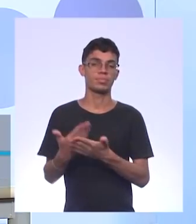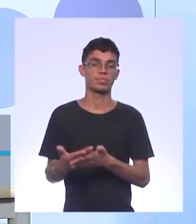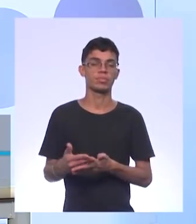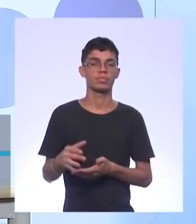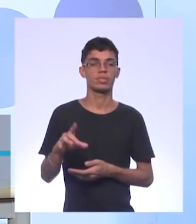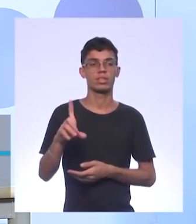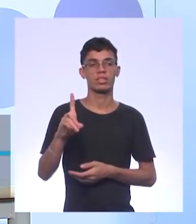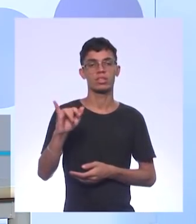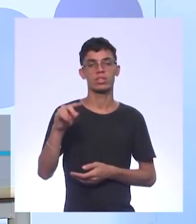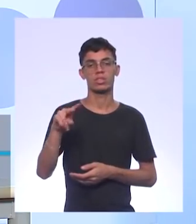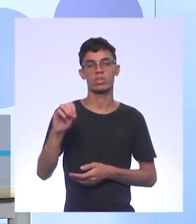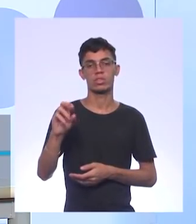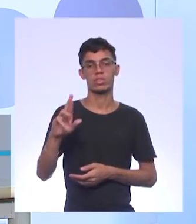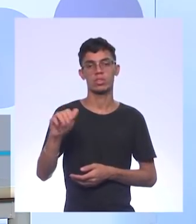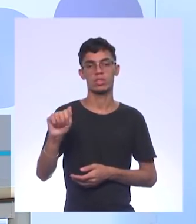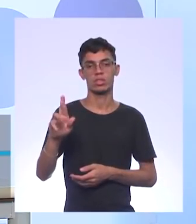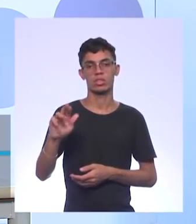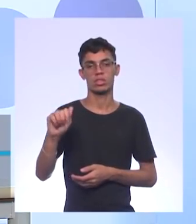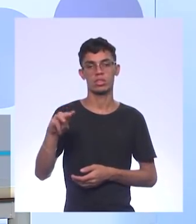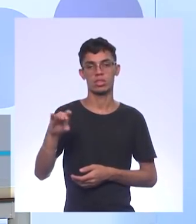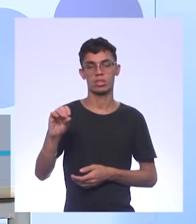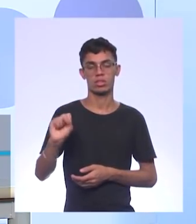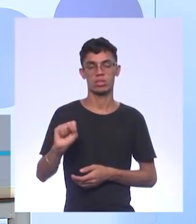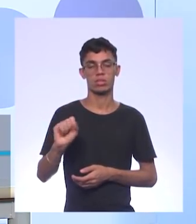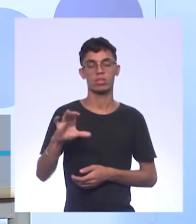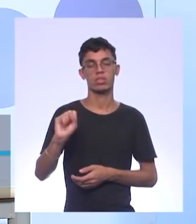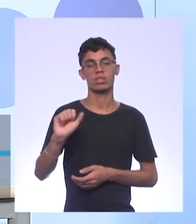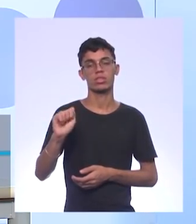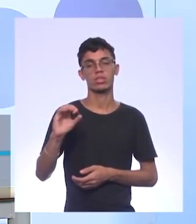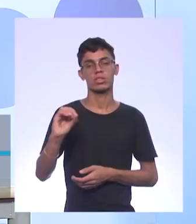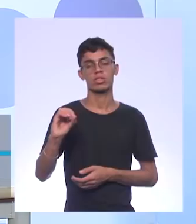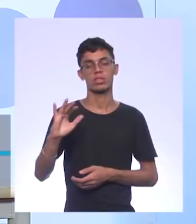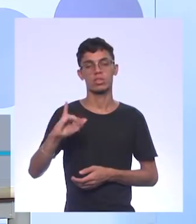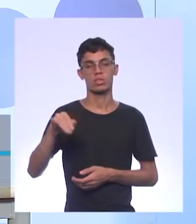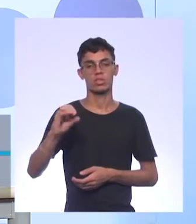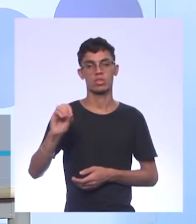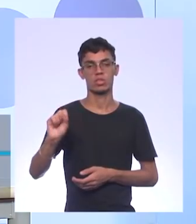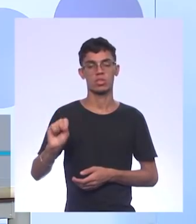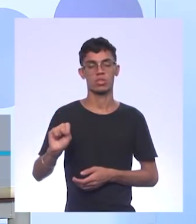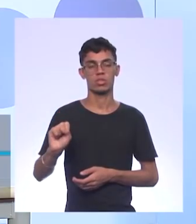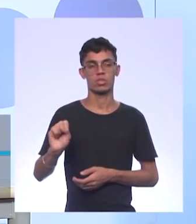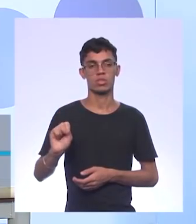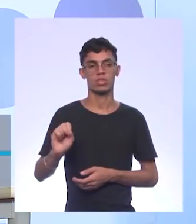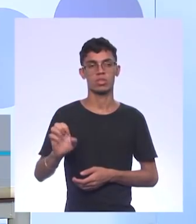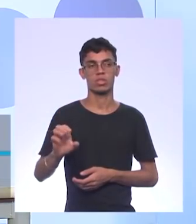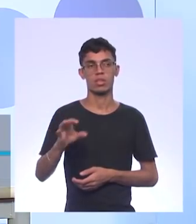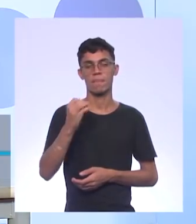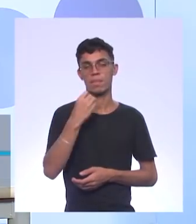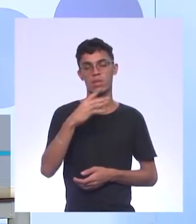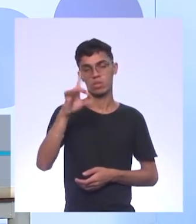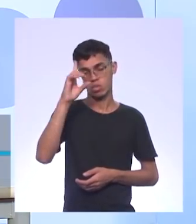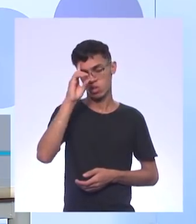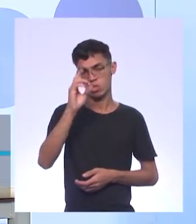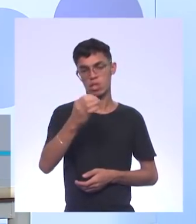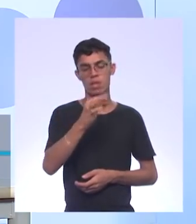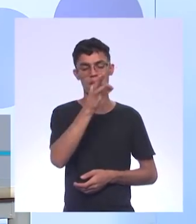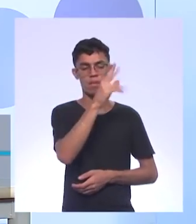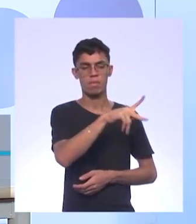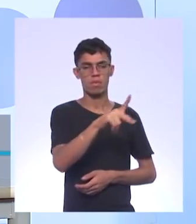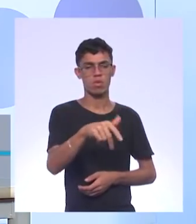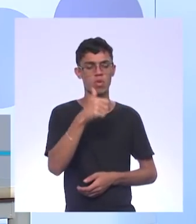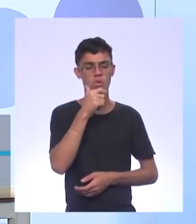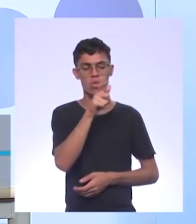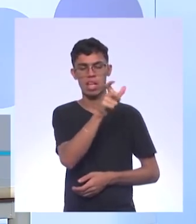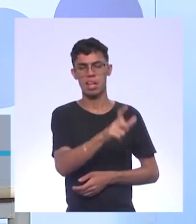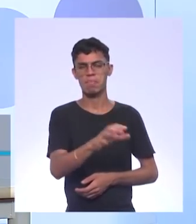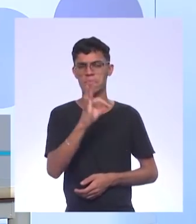Estadual de ignorar Ramos Brito de São José mandando um bom dia dizendo Aí que ótima professora olha aqui Eu também gostei tô curtindo